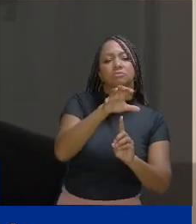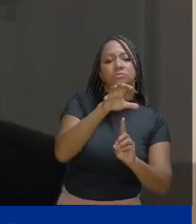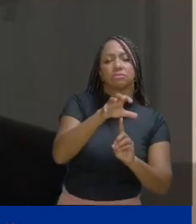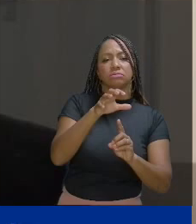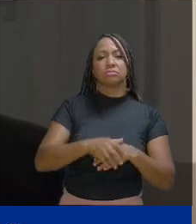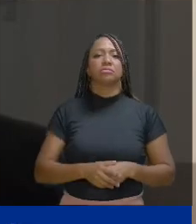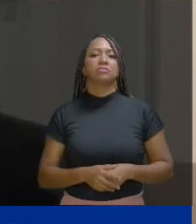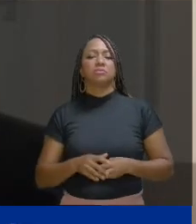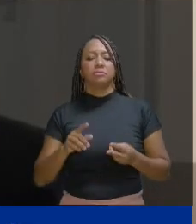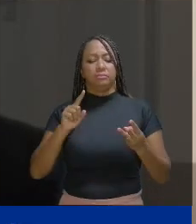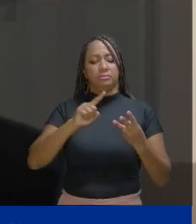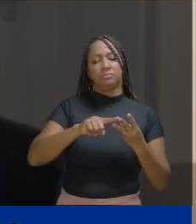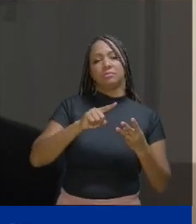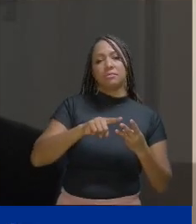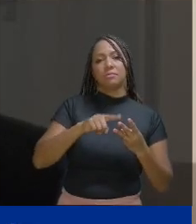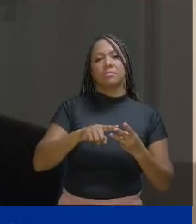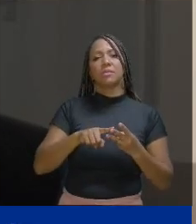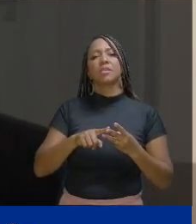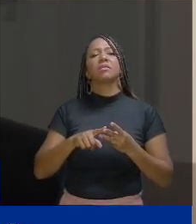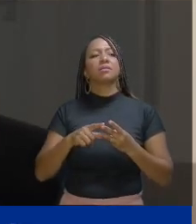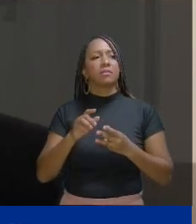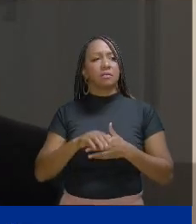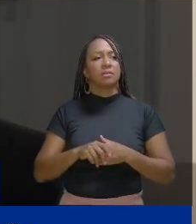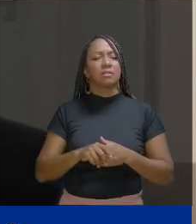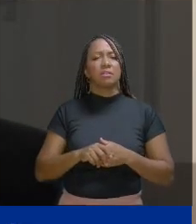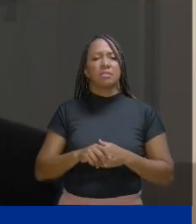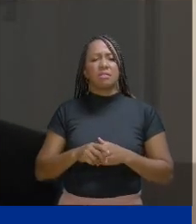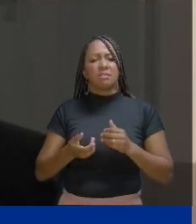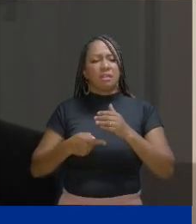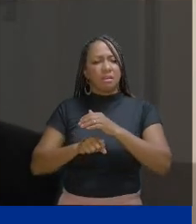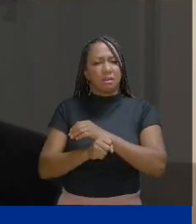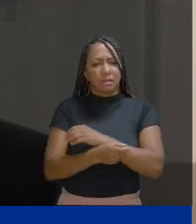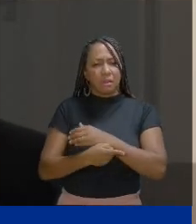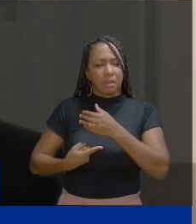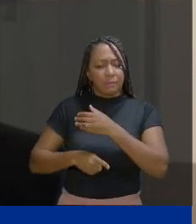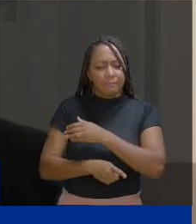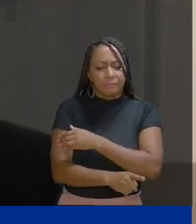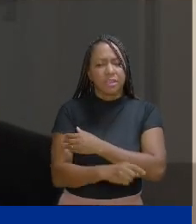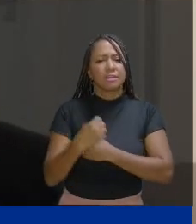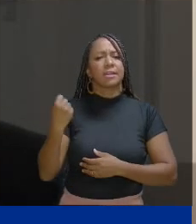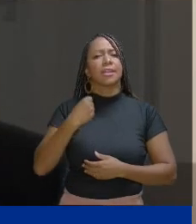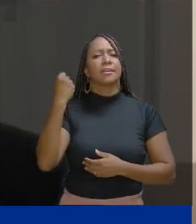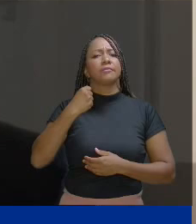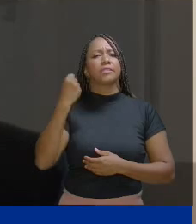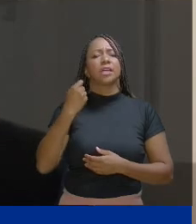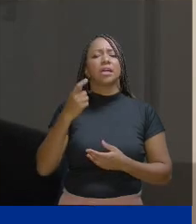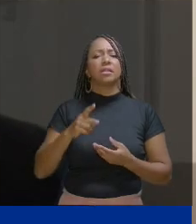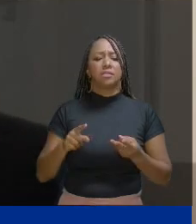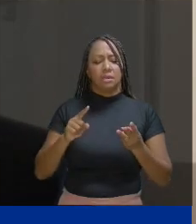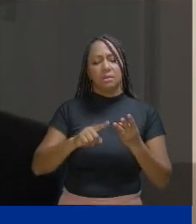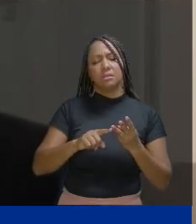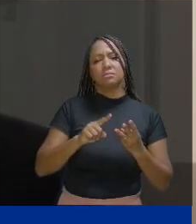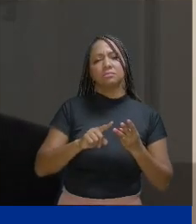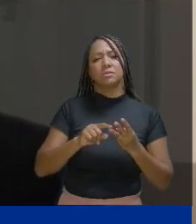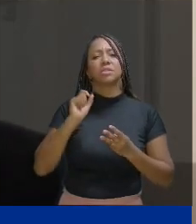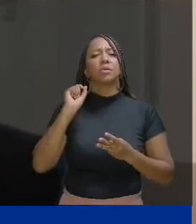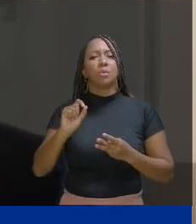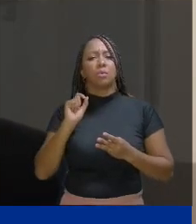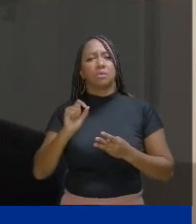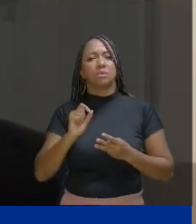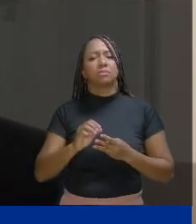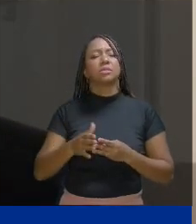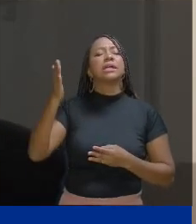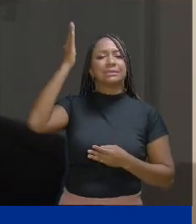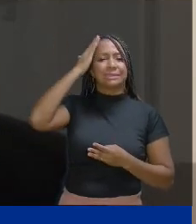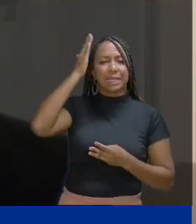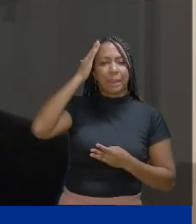O segundo, a suposta existência de uma gravidade desse suposto abuso. E o terceiro, o que seria uma anuência